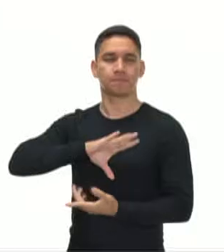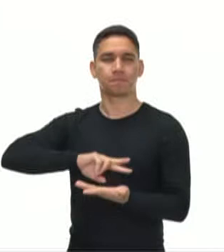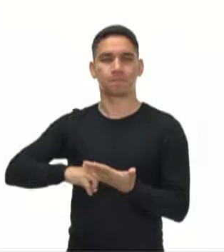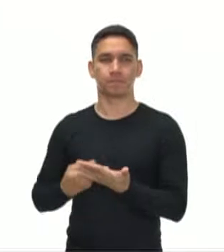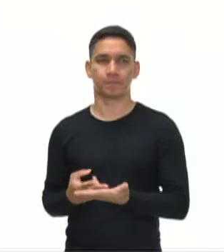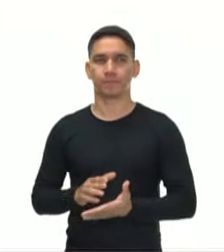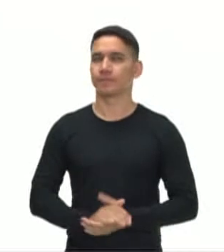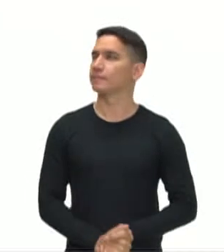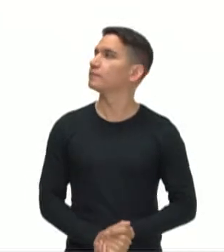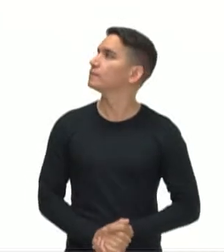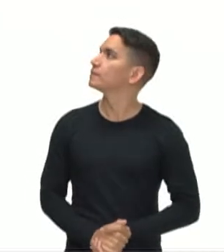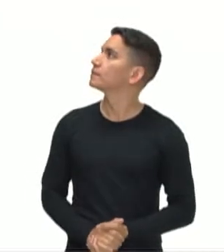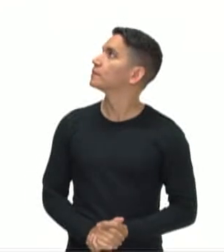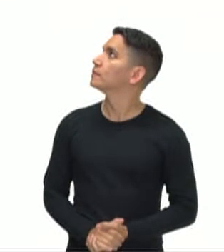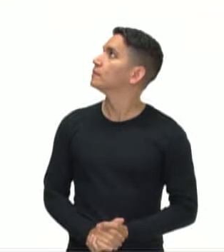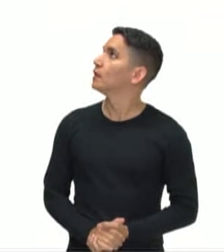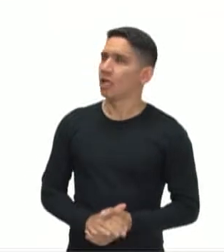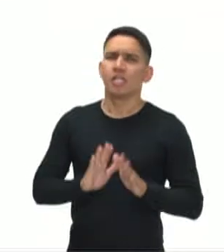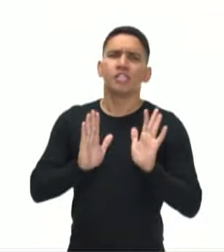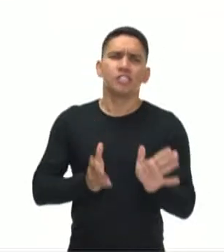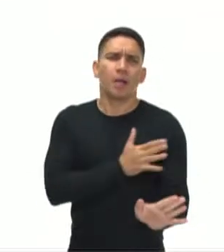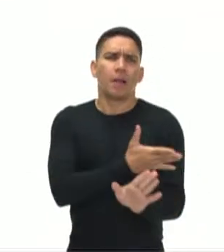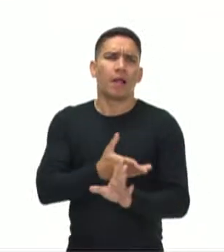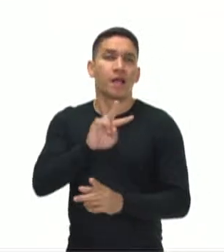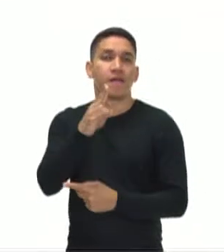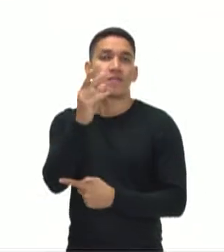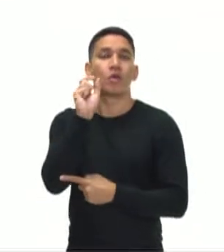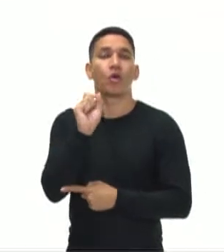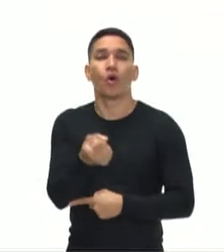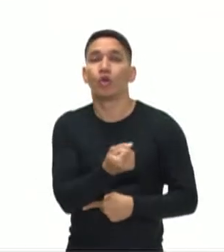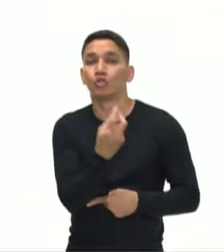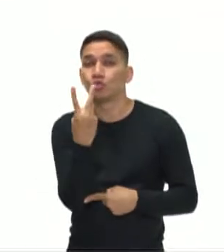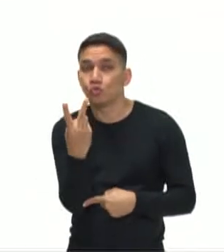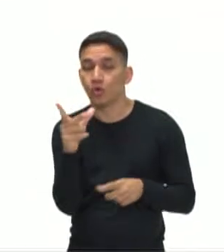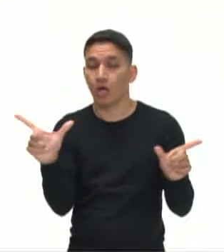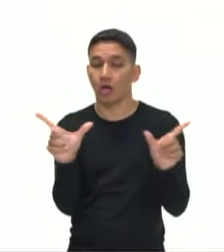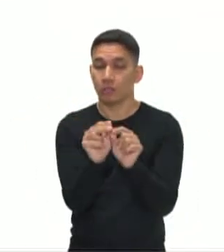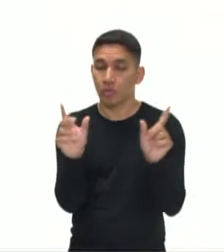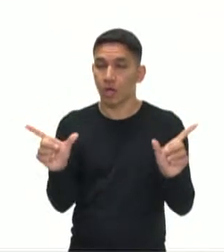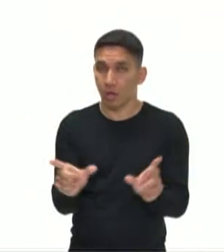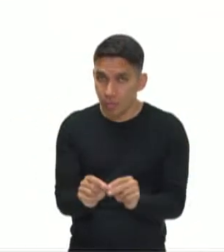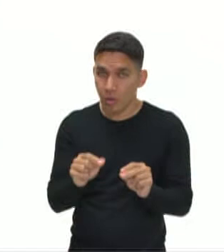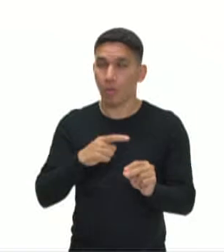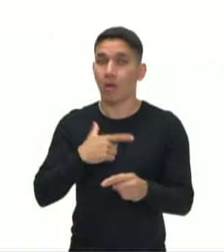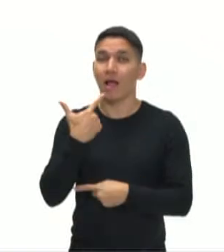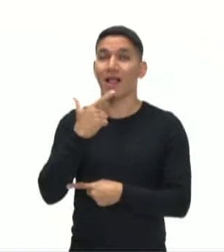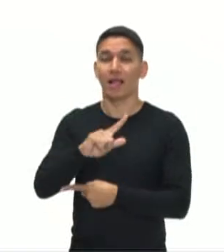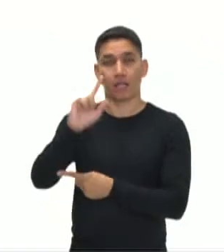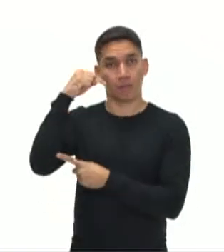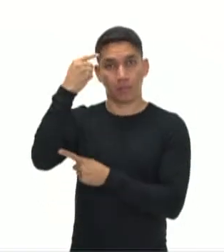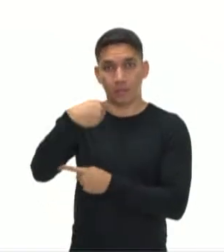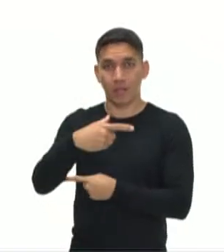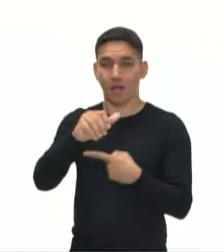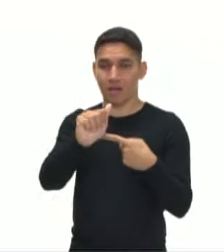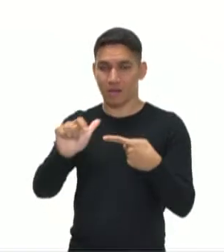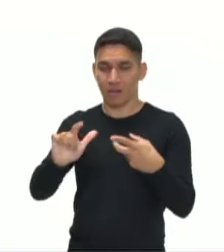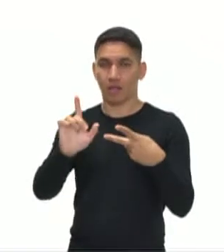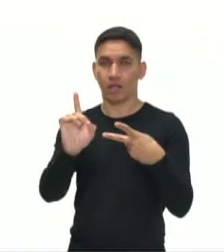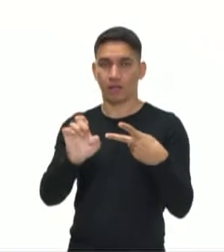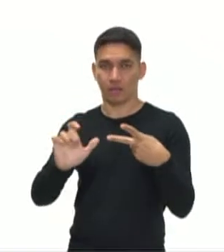Analisando a língua, então, como já vimos, as duas únicas contrações em língua espanhola, ó, al e